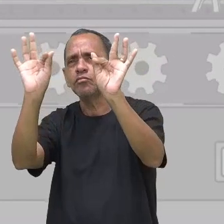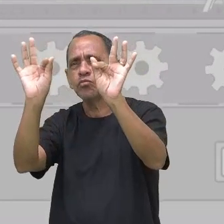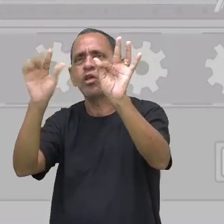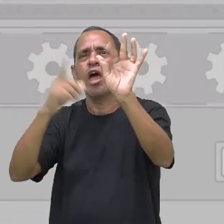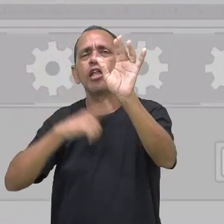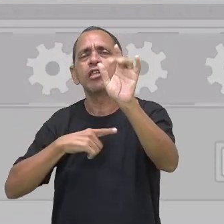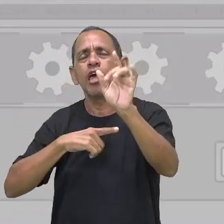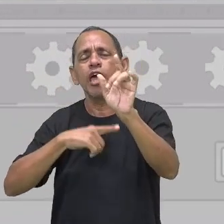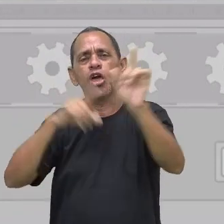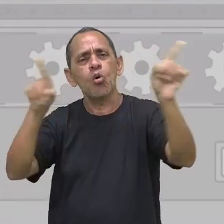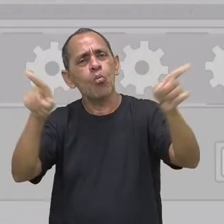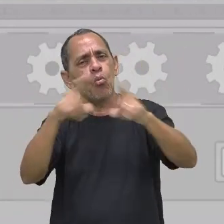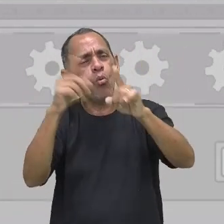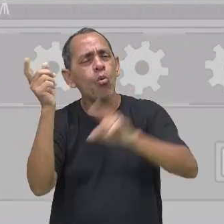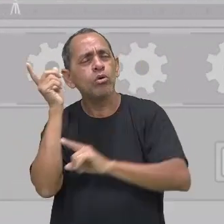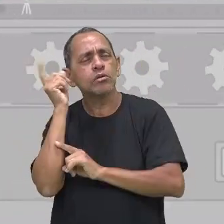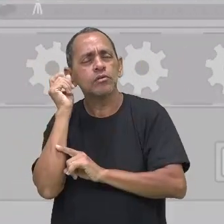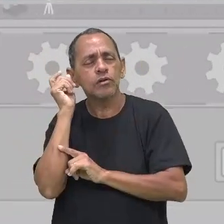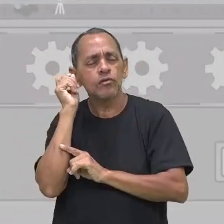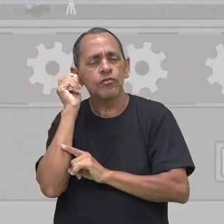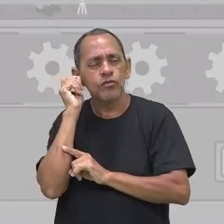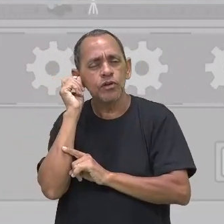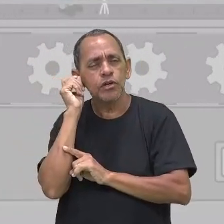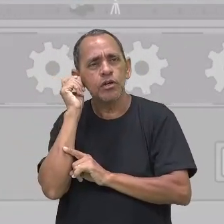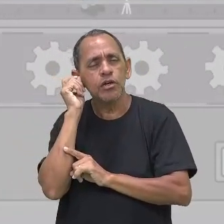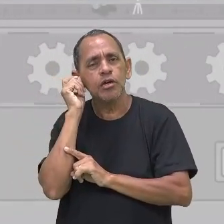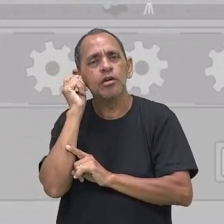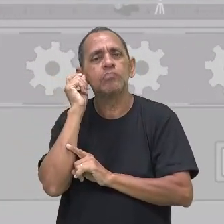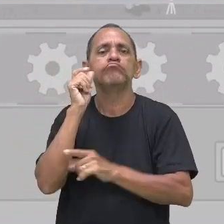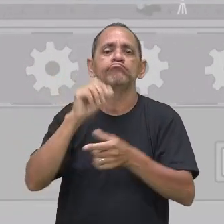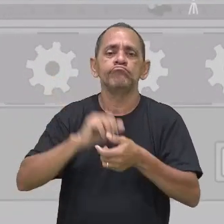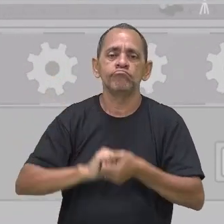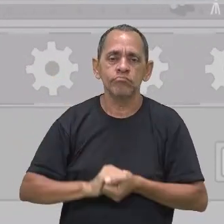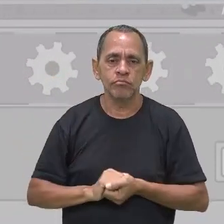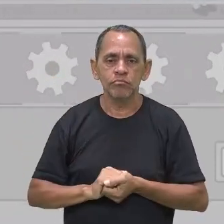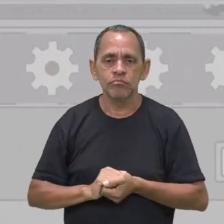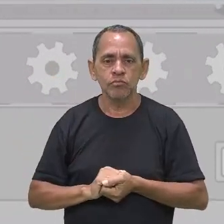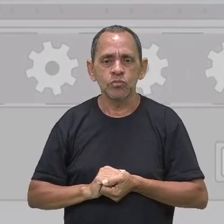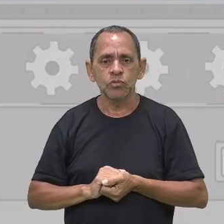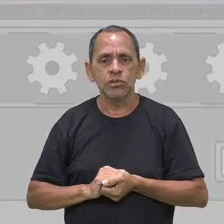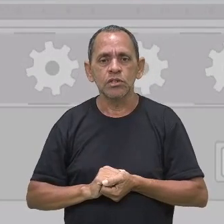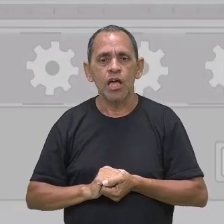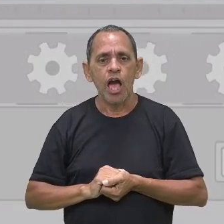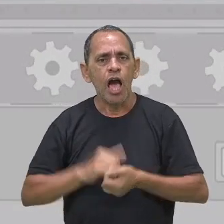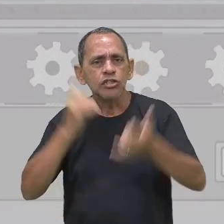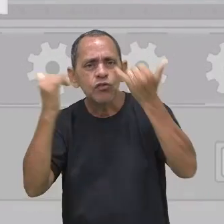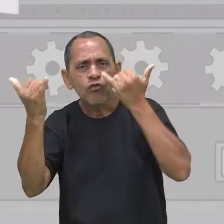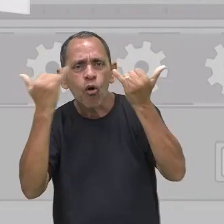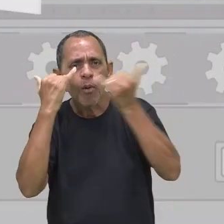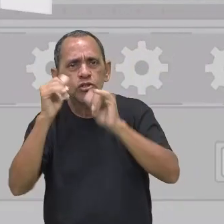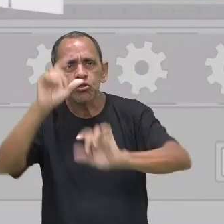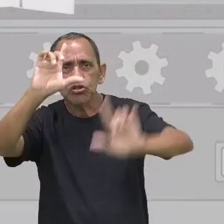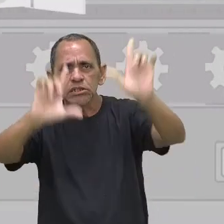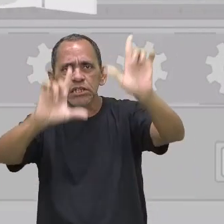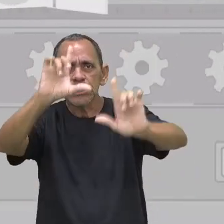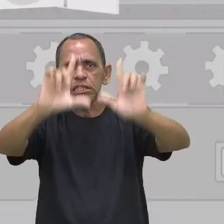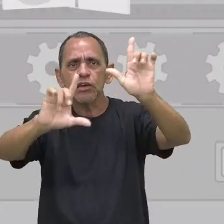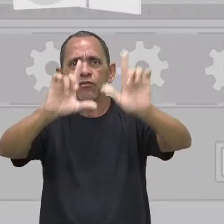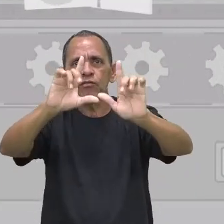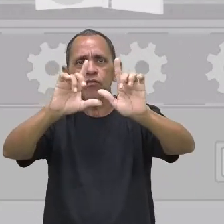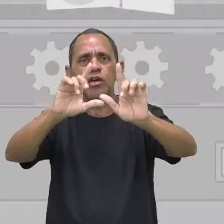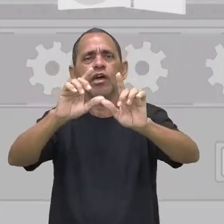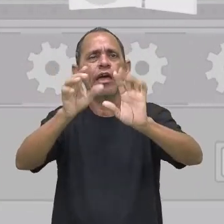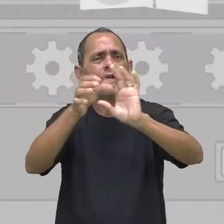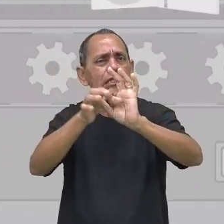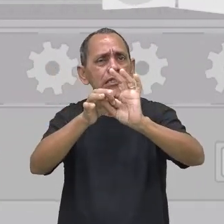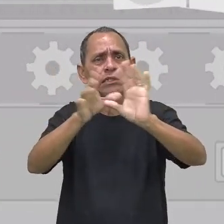música, os programas de televisão, né, que estão aí à disposição, e vídeos, games,